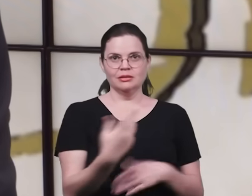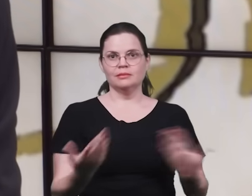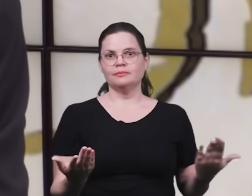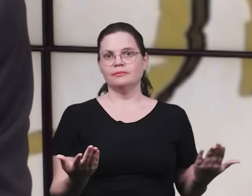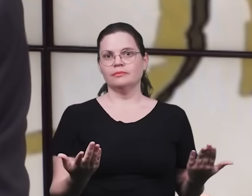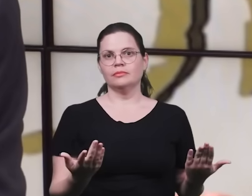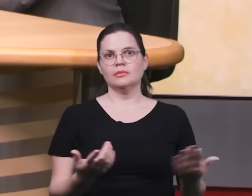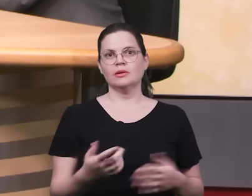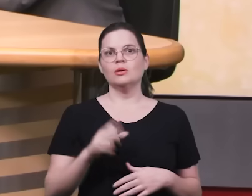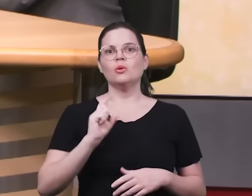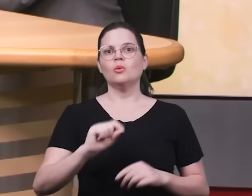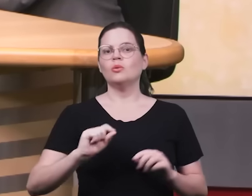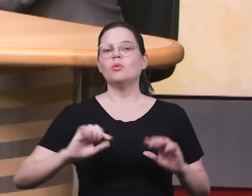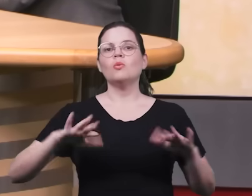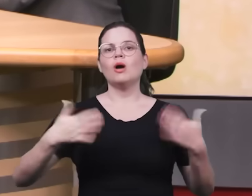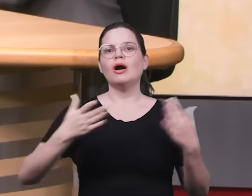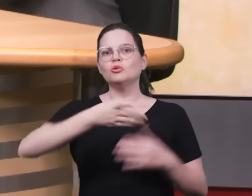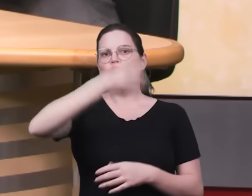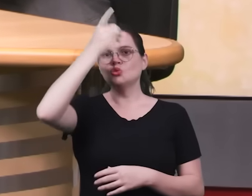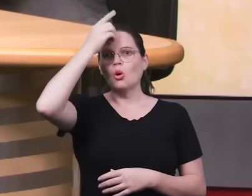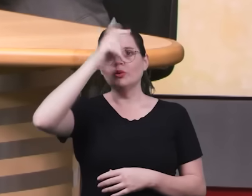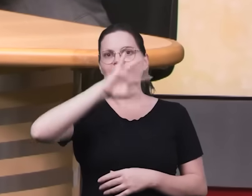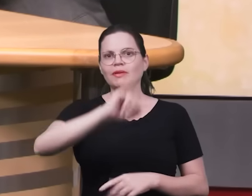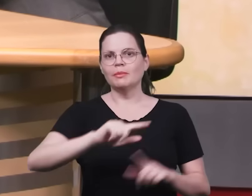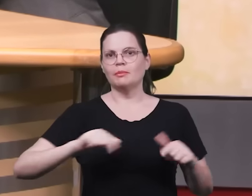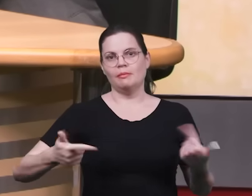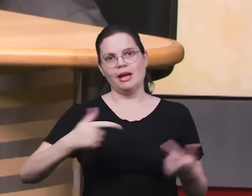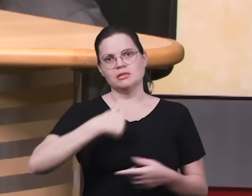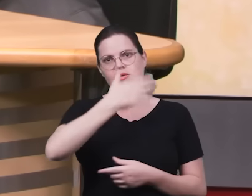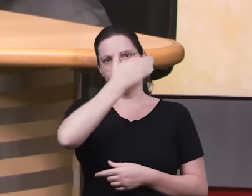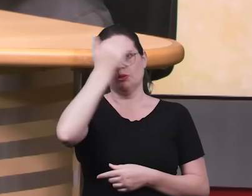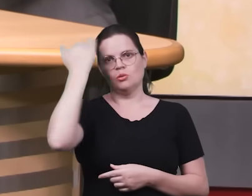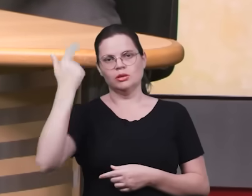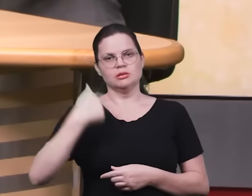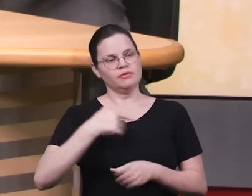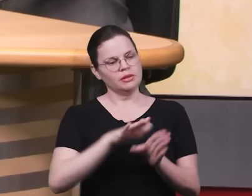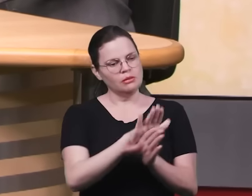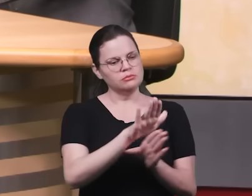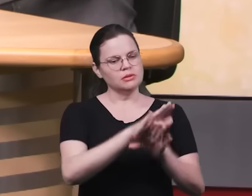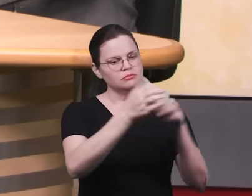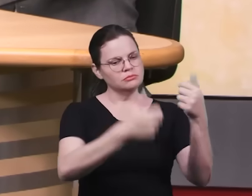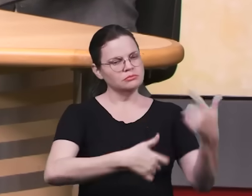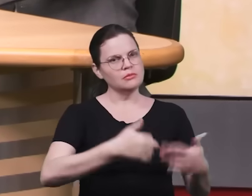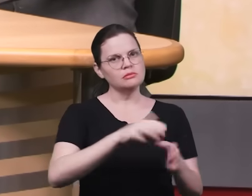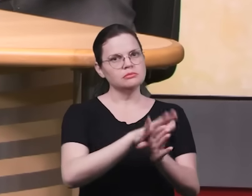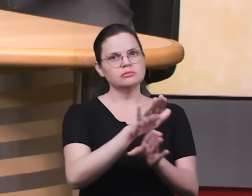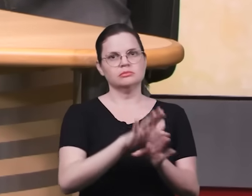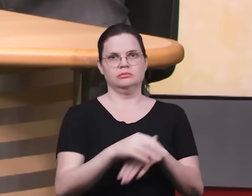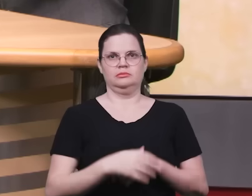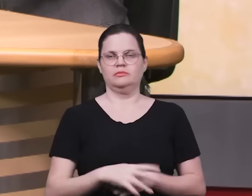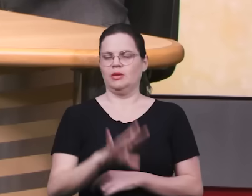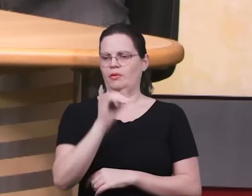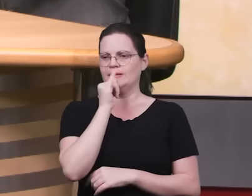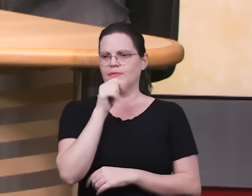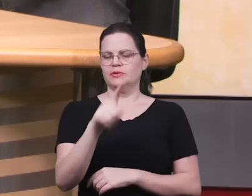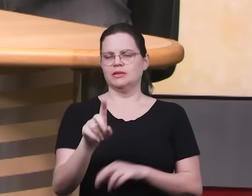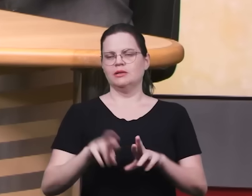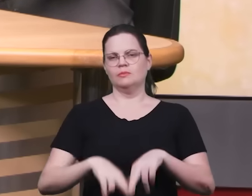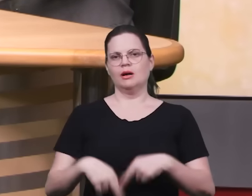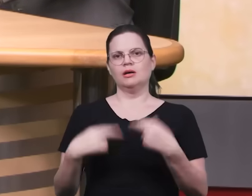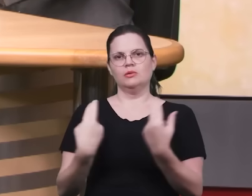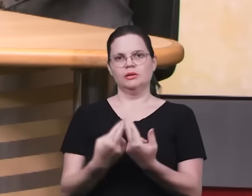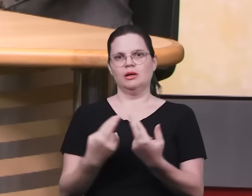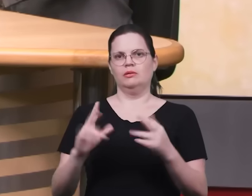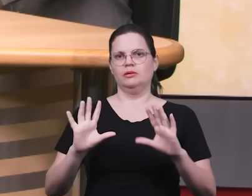não ciência. Né? Mas se você tem... por exemplo, você está numa reunião, vai orar por irmãos,